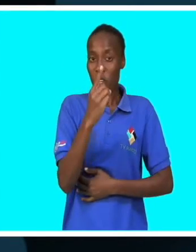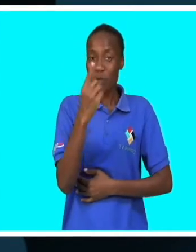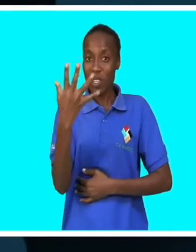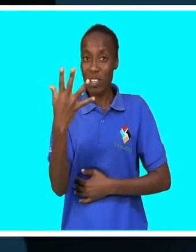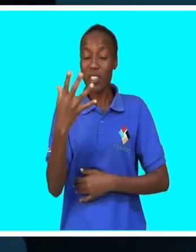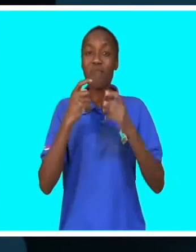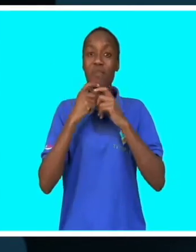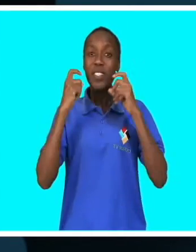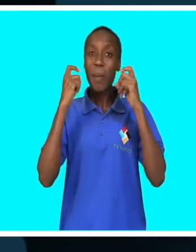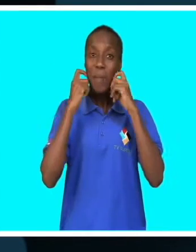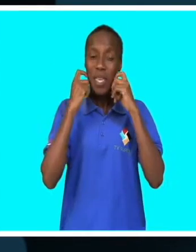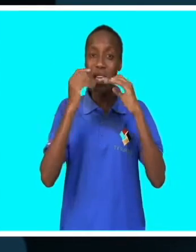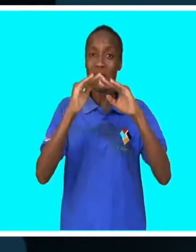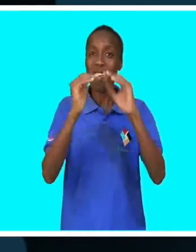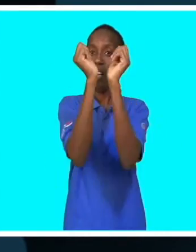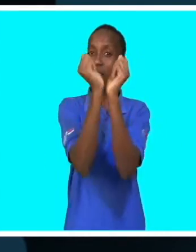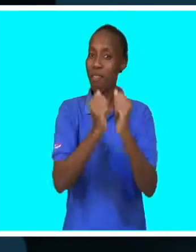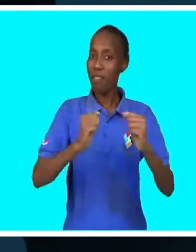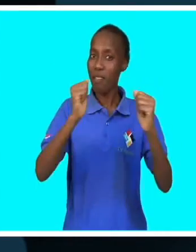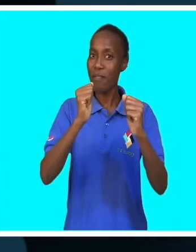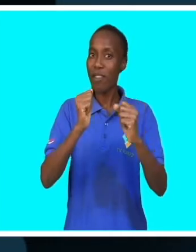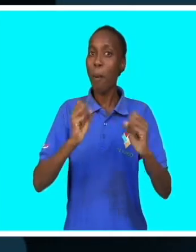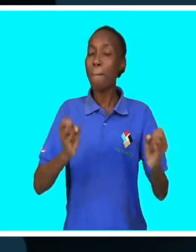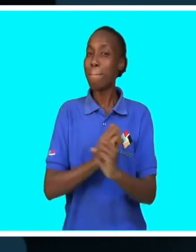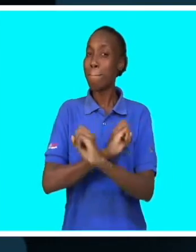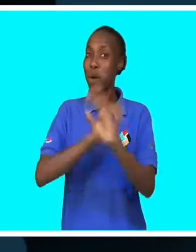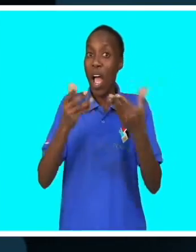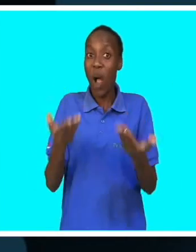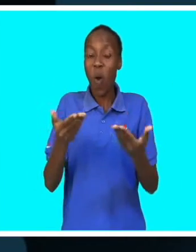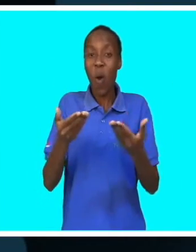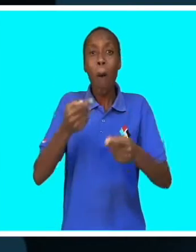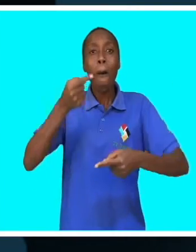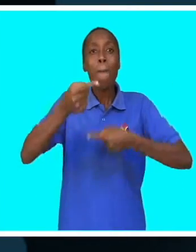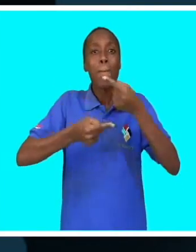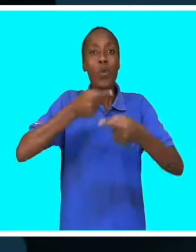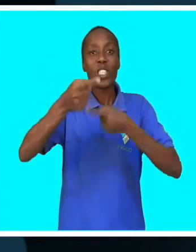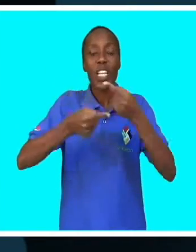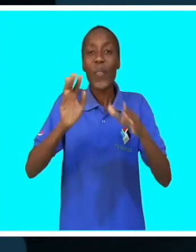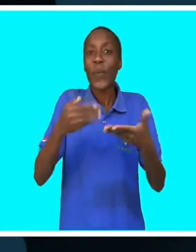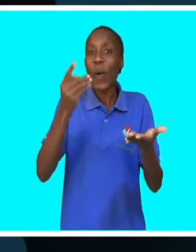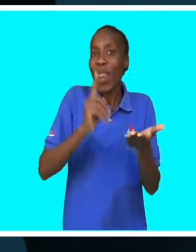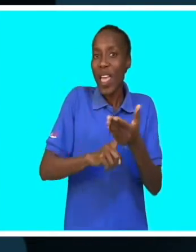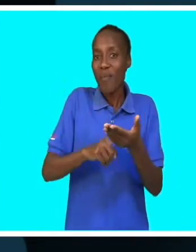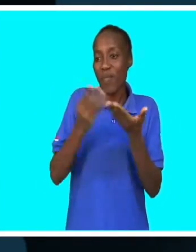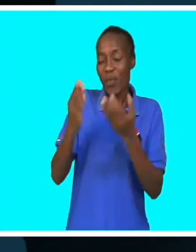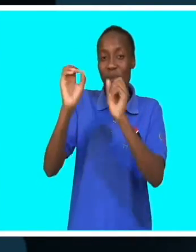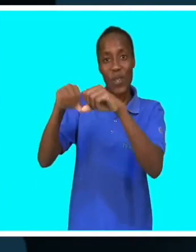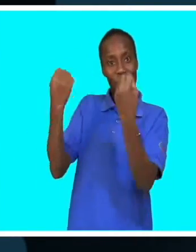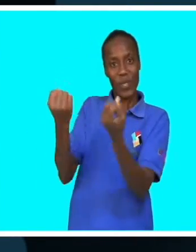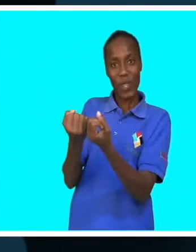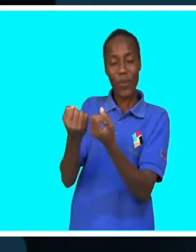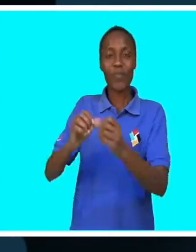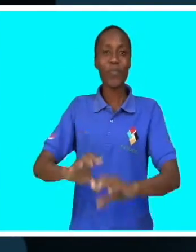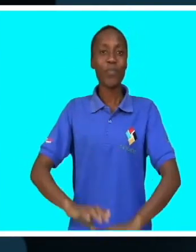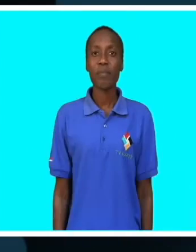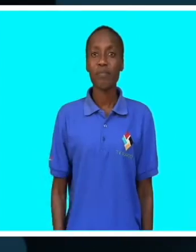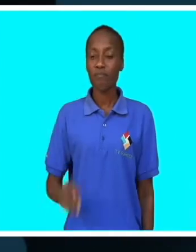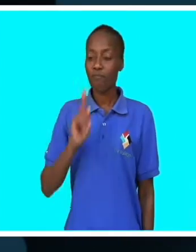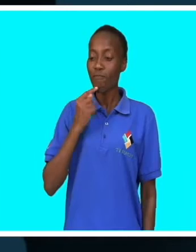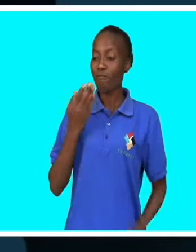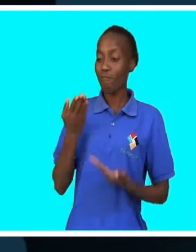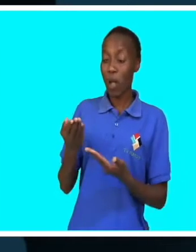2015, Moçambique foi livre das minas. Neste momento, quais são os projetos da Ravim?